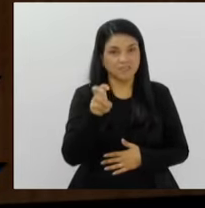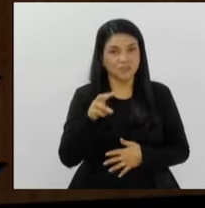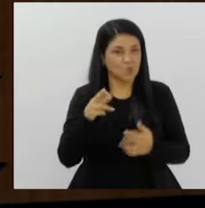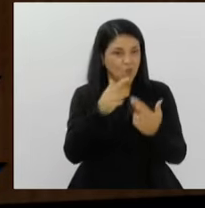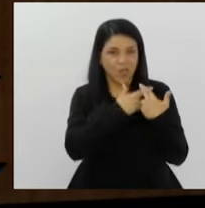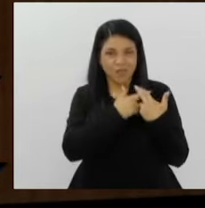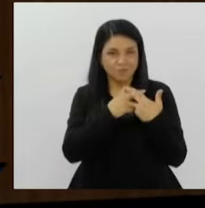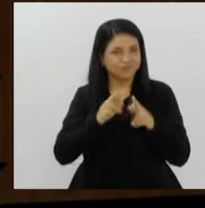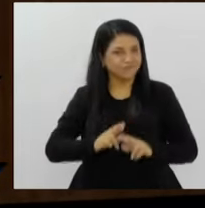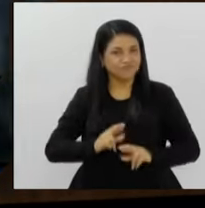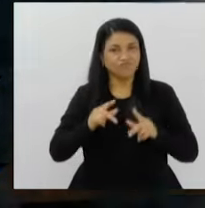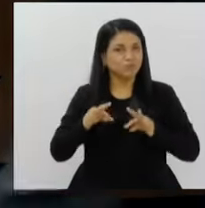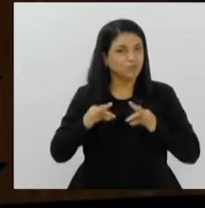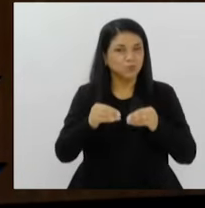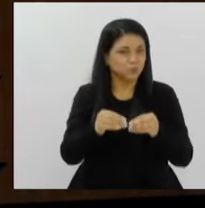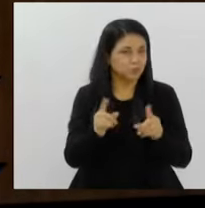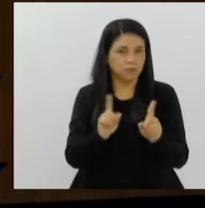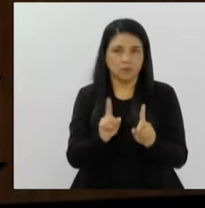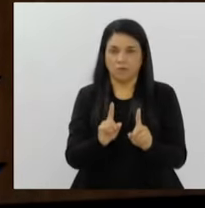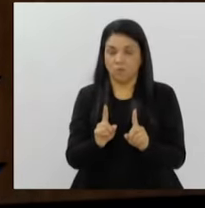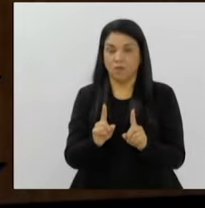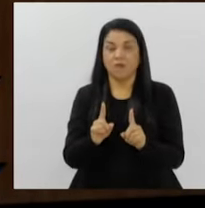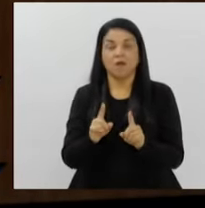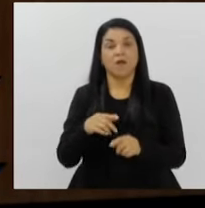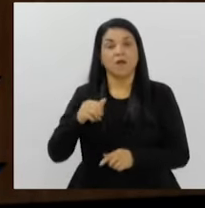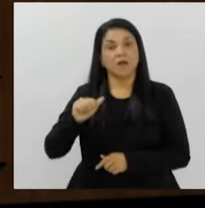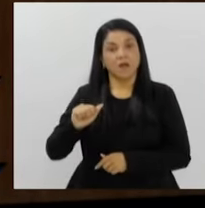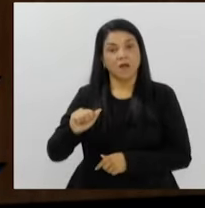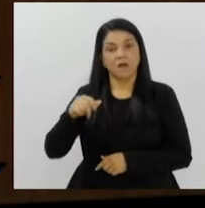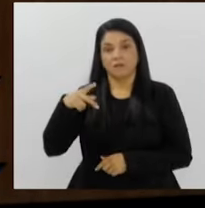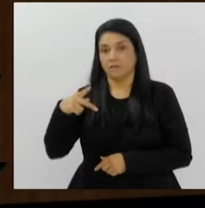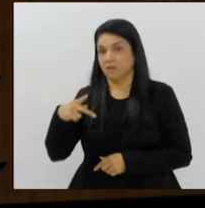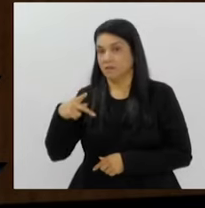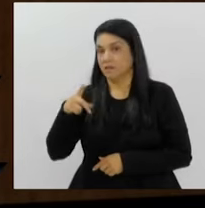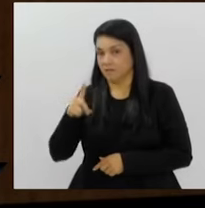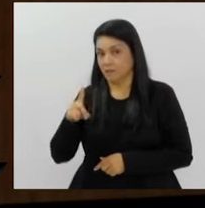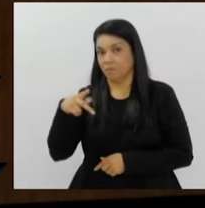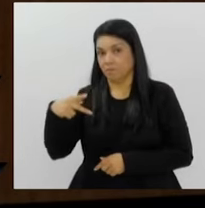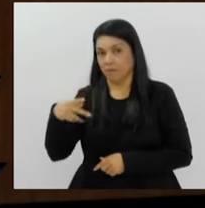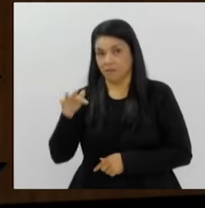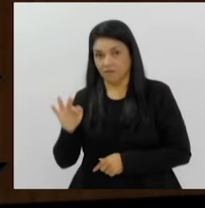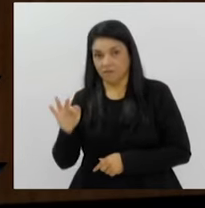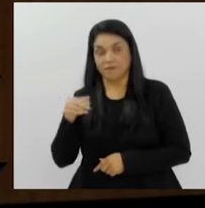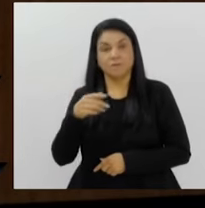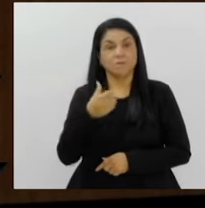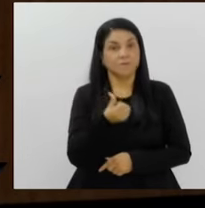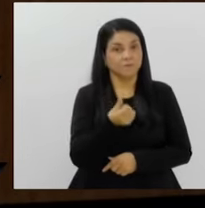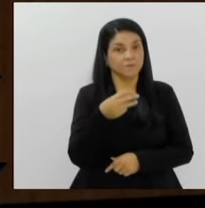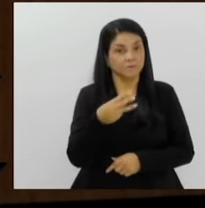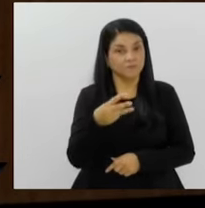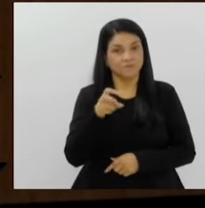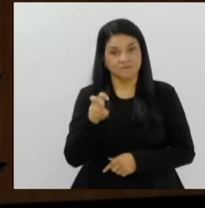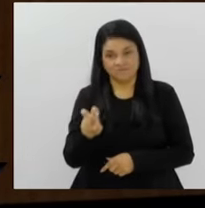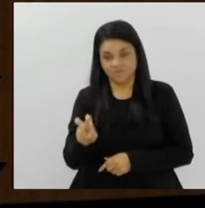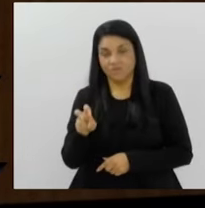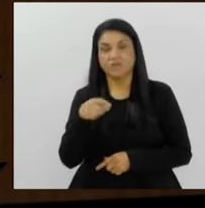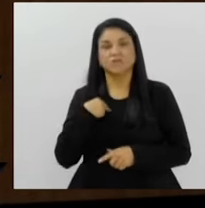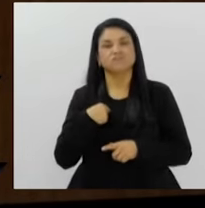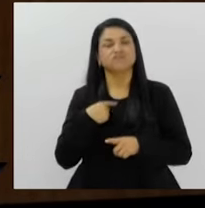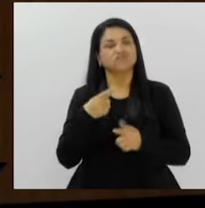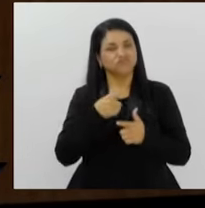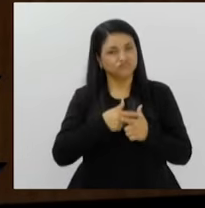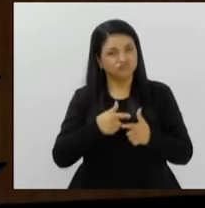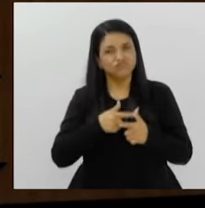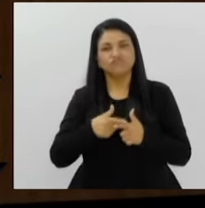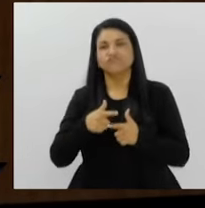problemas, mas a DPF 635, ela trouxe, sem dúvida alguma,